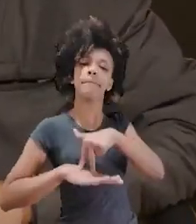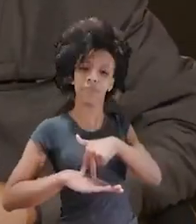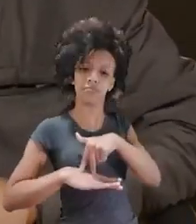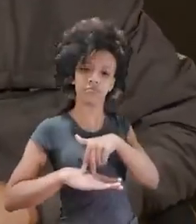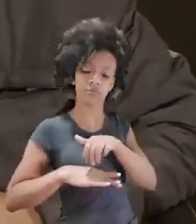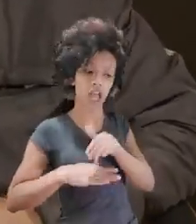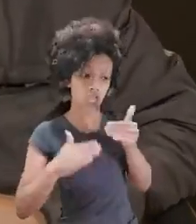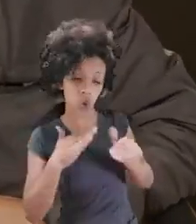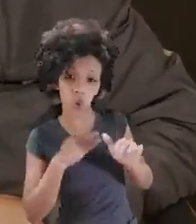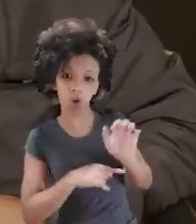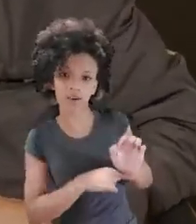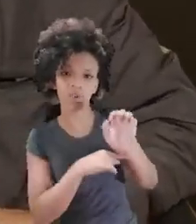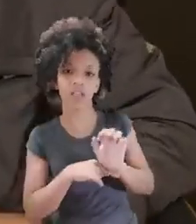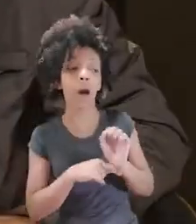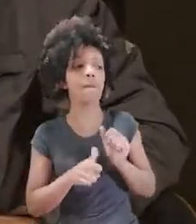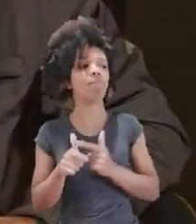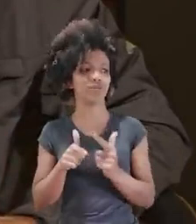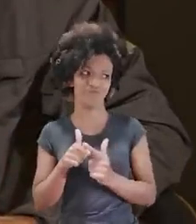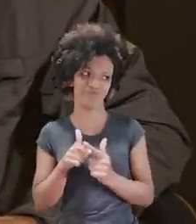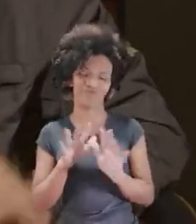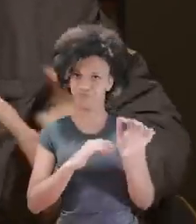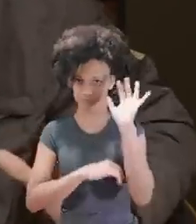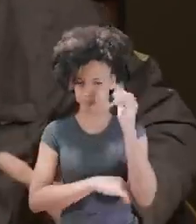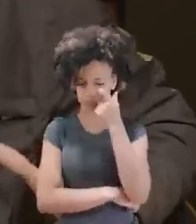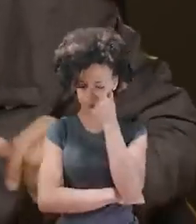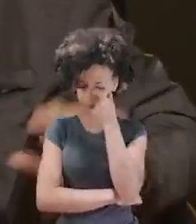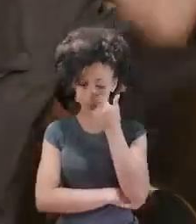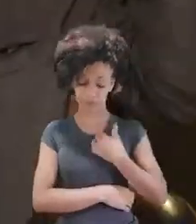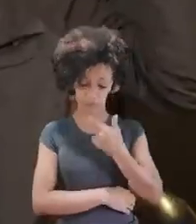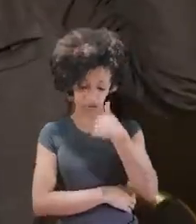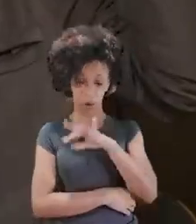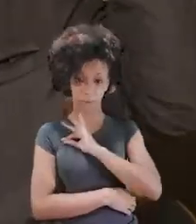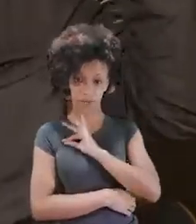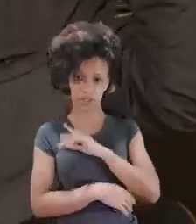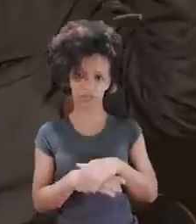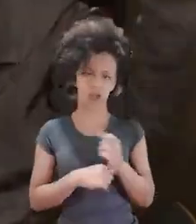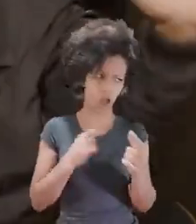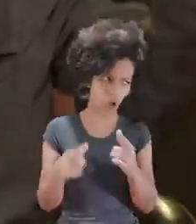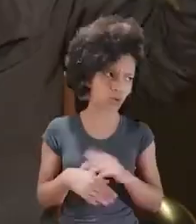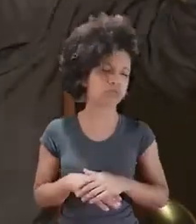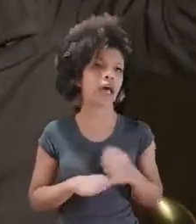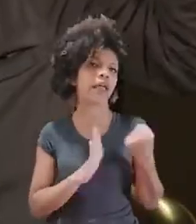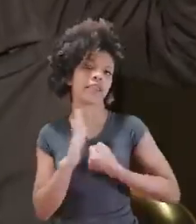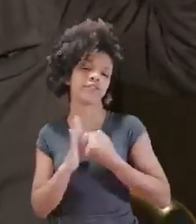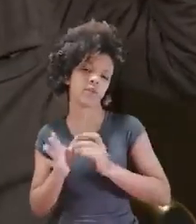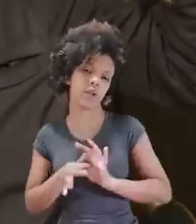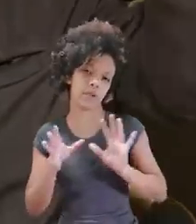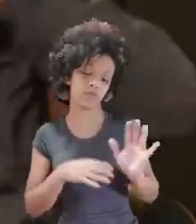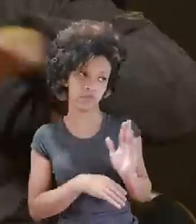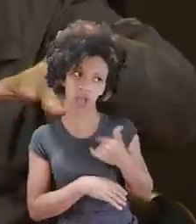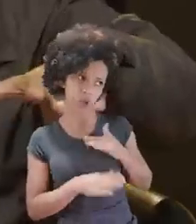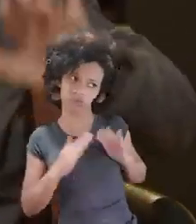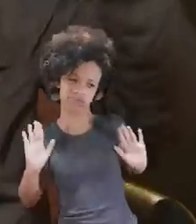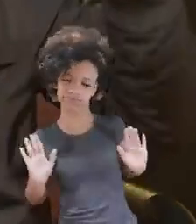posicionamento de do estado na atuação policial e só pode ser um grande problema imagine o seguinte eu sou policial como tem umas aí que é defensor